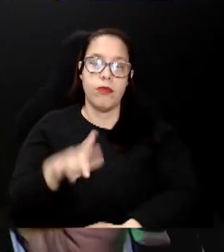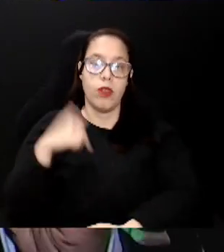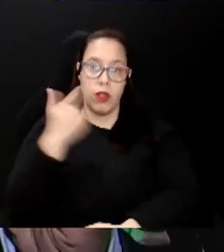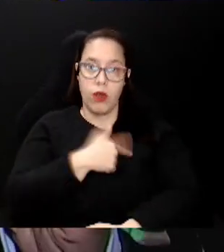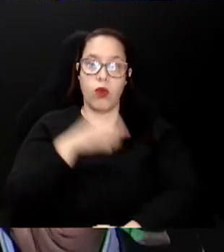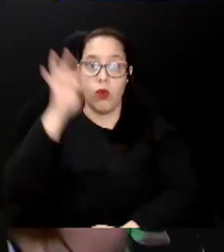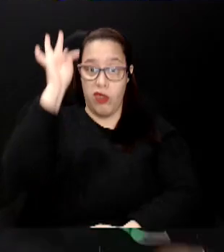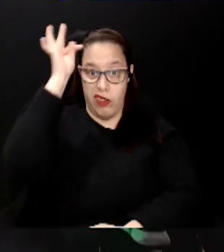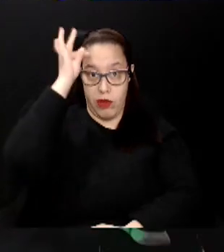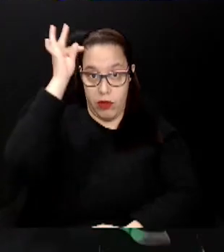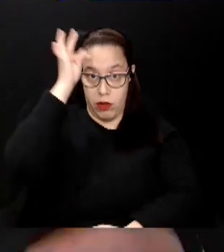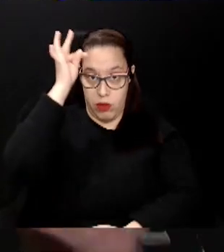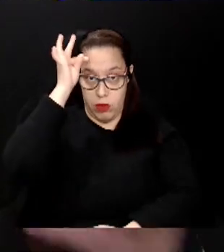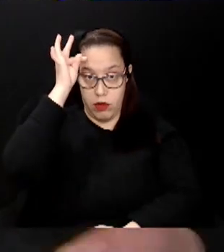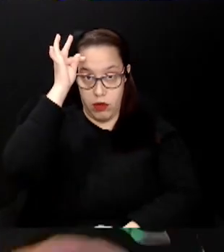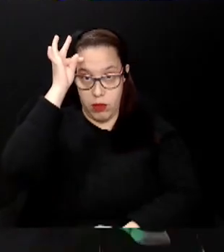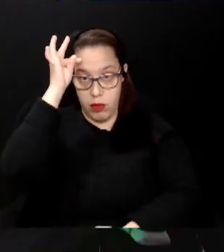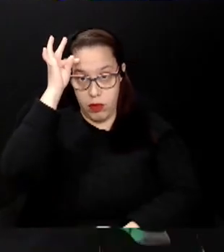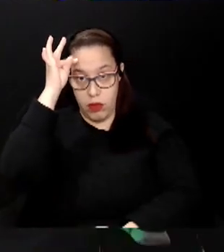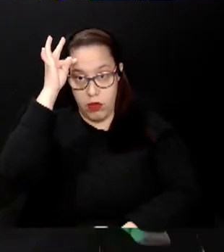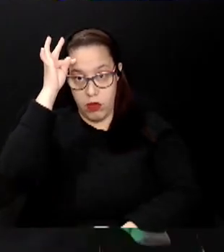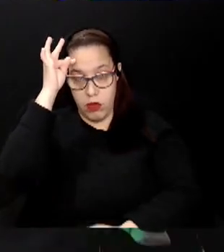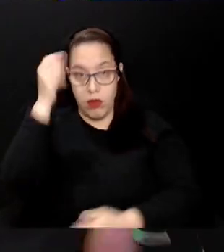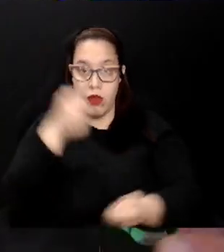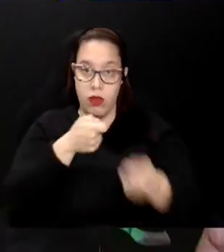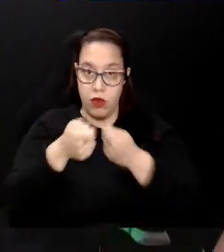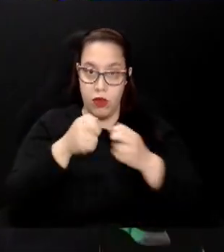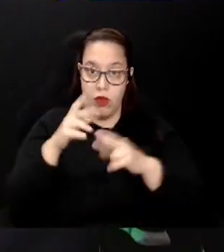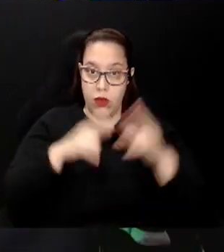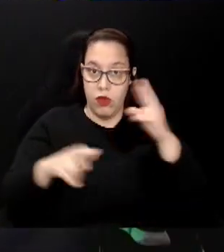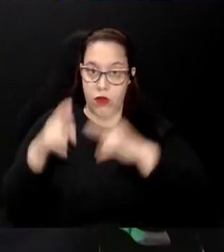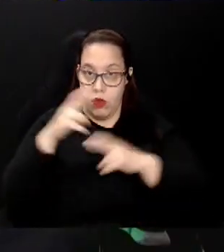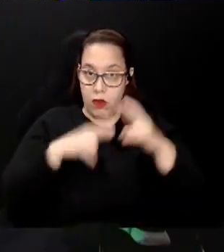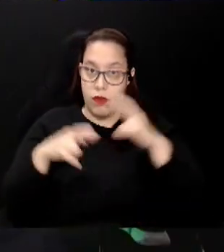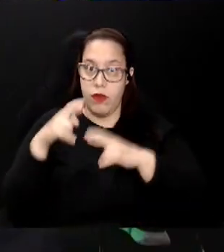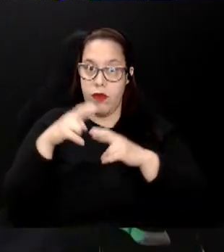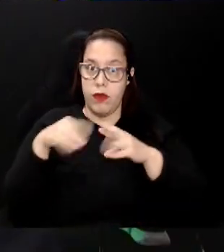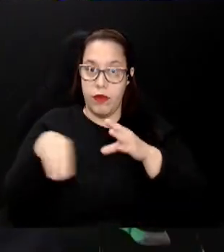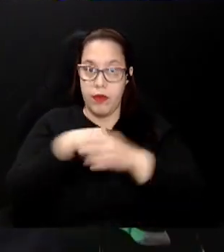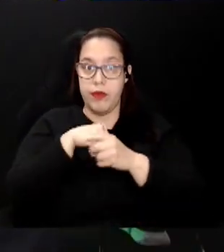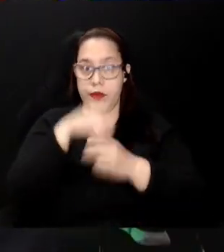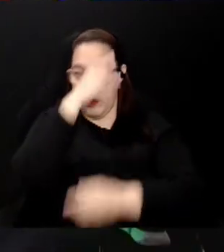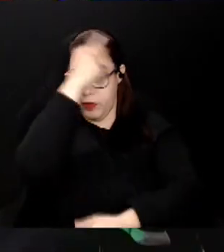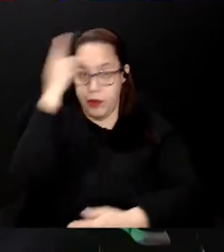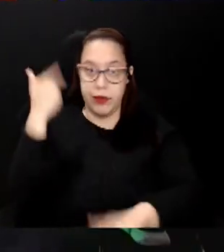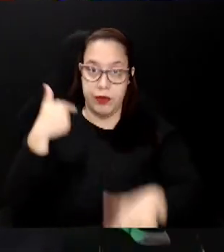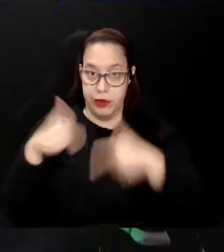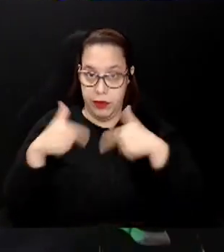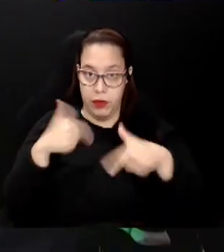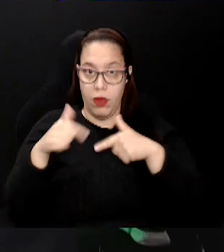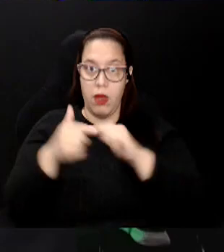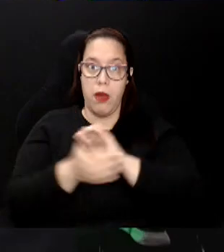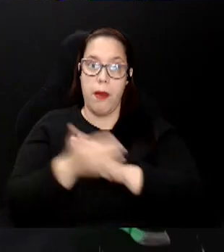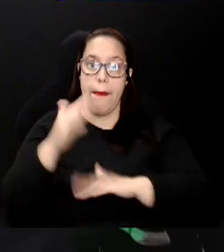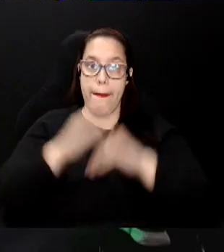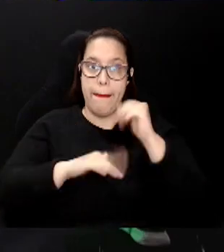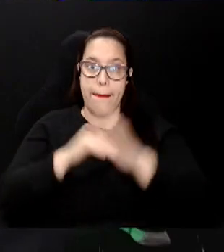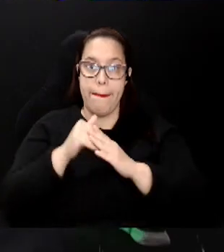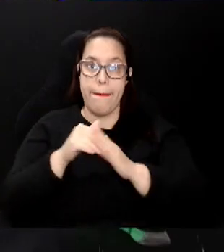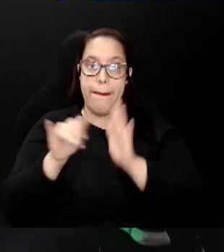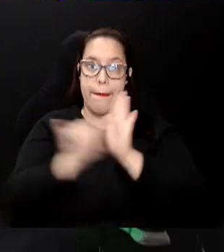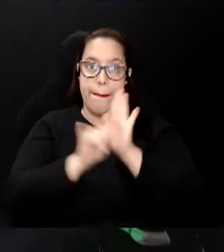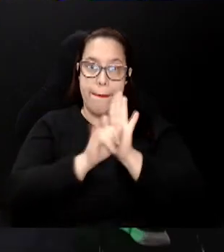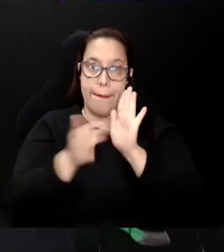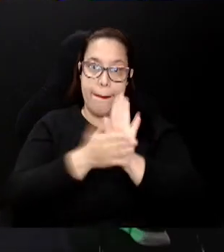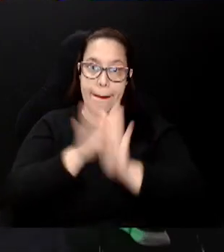tanto a nossa controladoria, auditoria e o pessoal que trabalha no setor de licitação e de